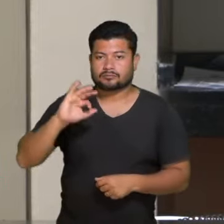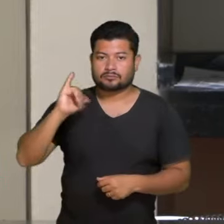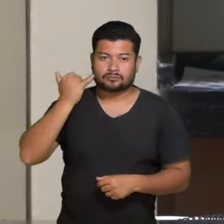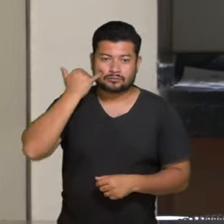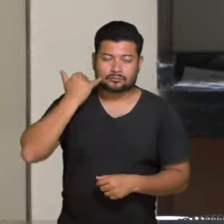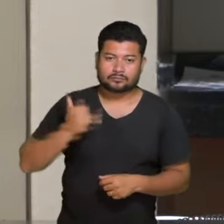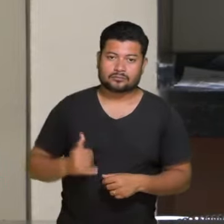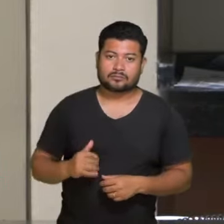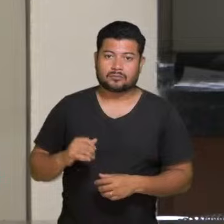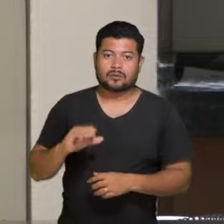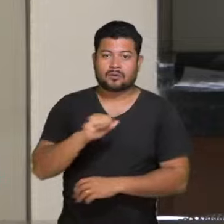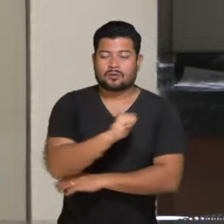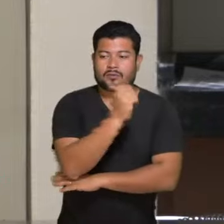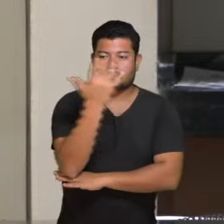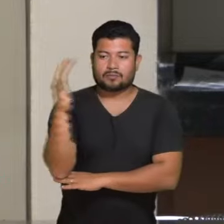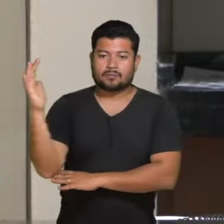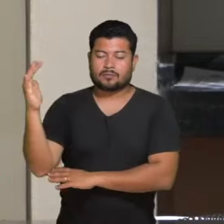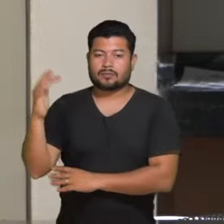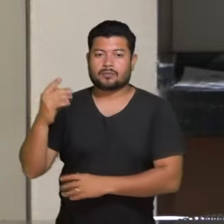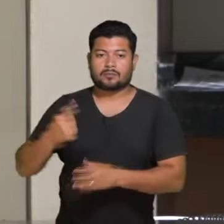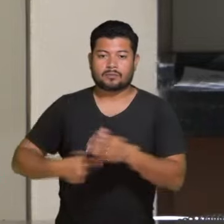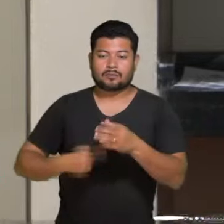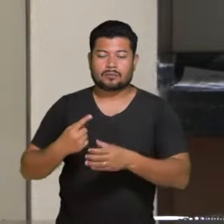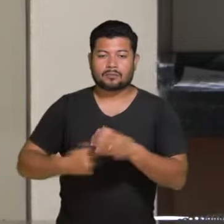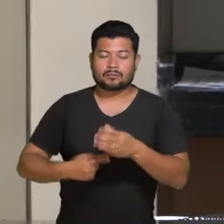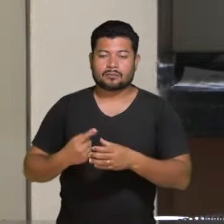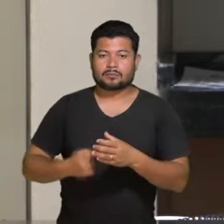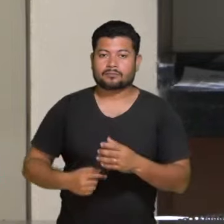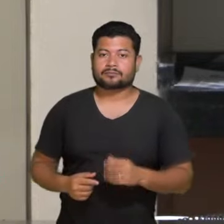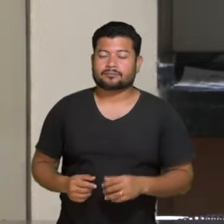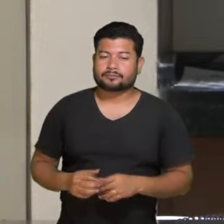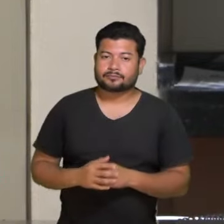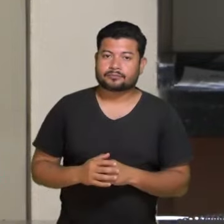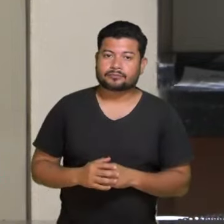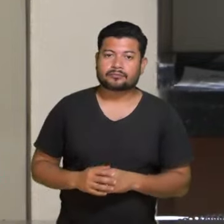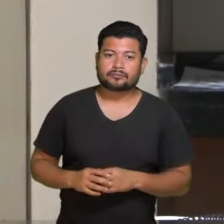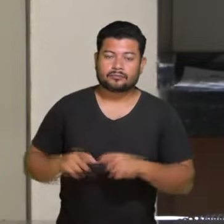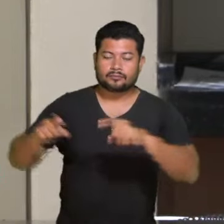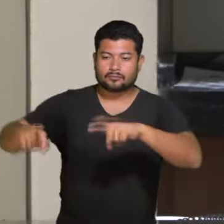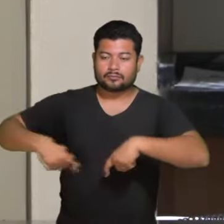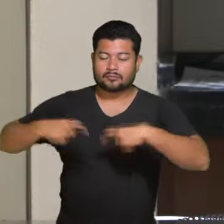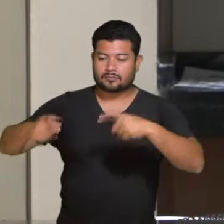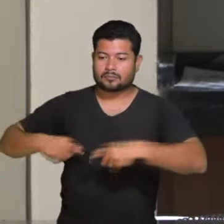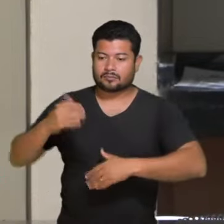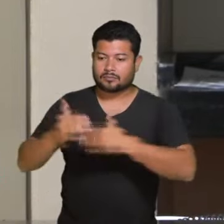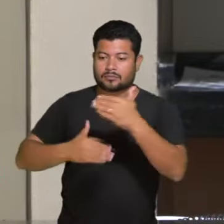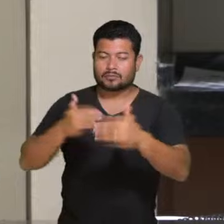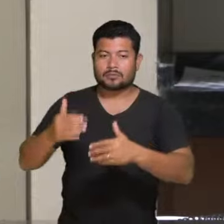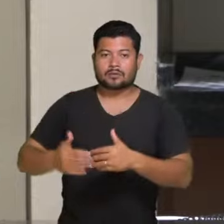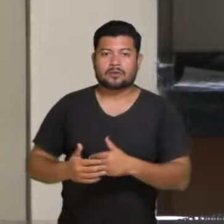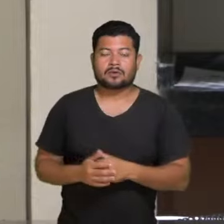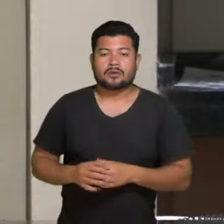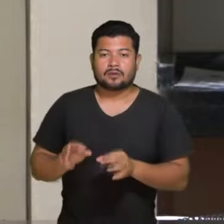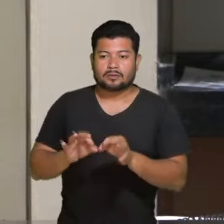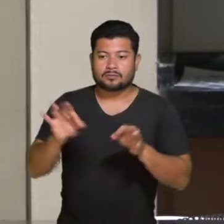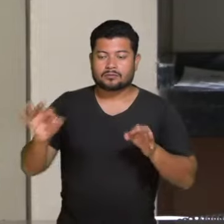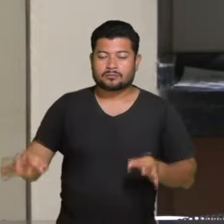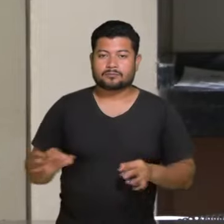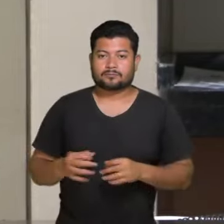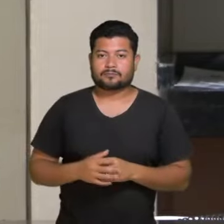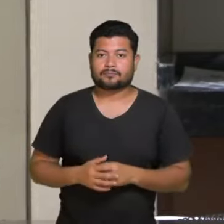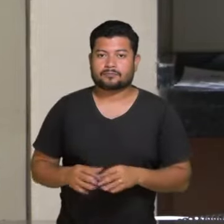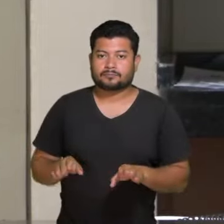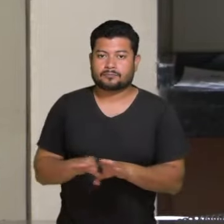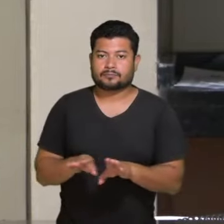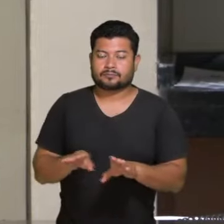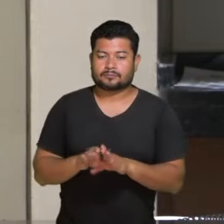Relator, deputado Marquito, Comissão de Agricultura e Desenvolvimento Rural, Relatoria, deputado Napoleão Bernardes, parecer favorável também da Comissão